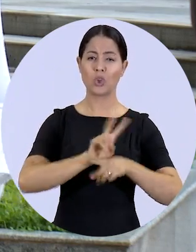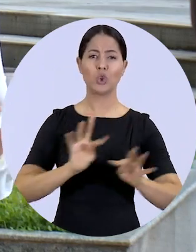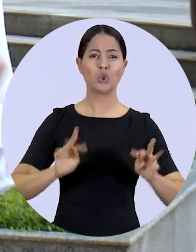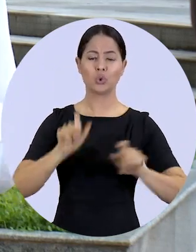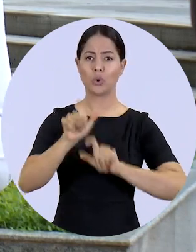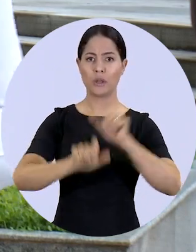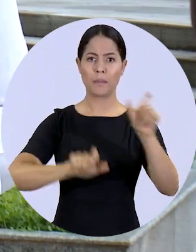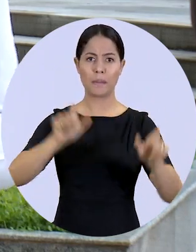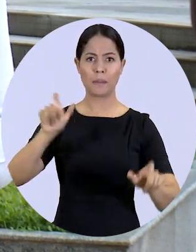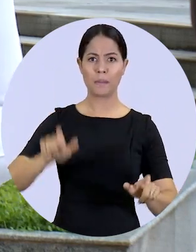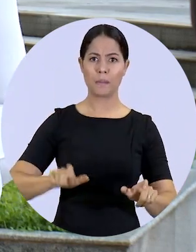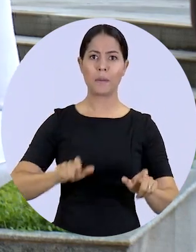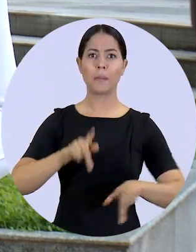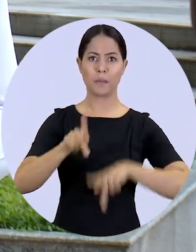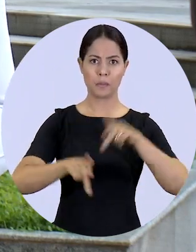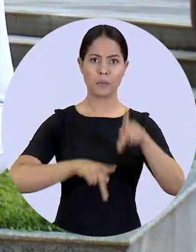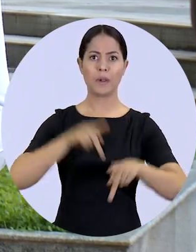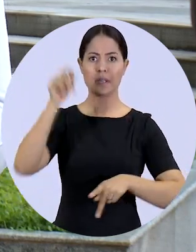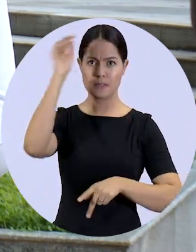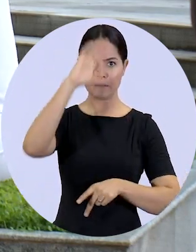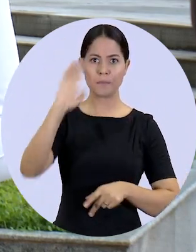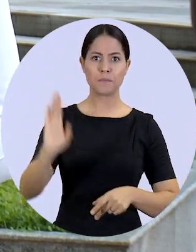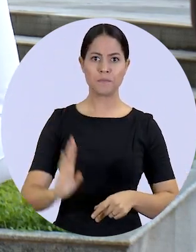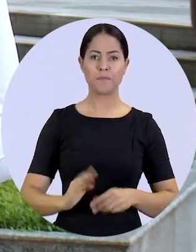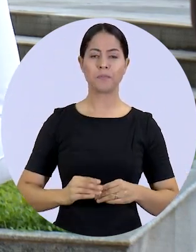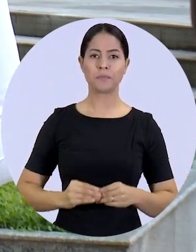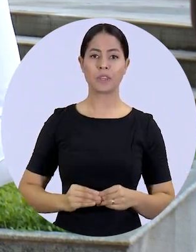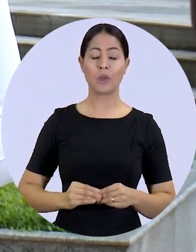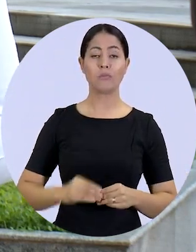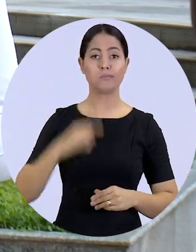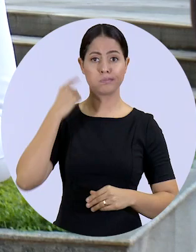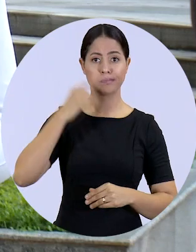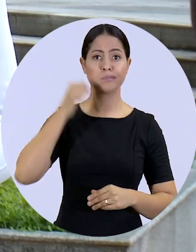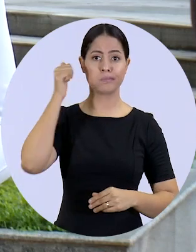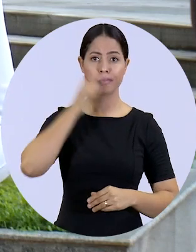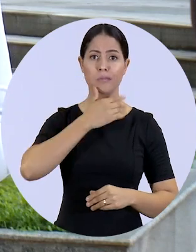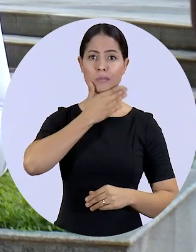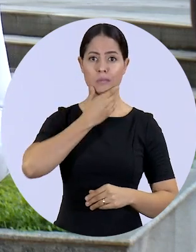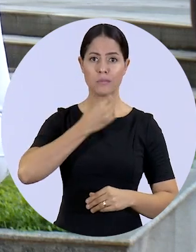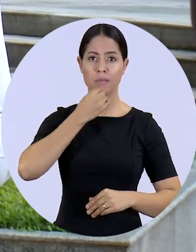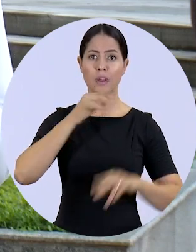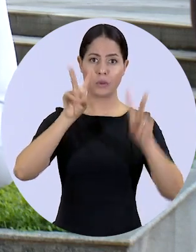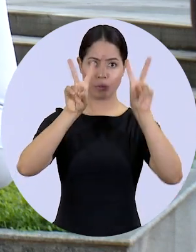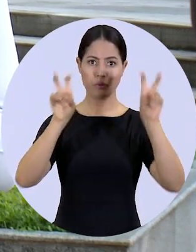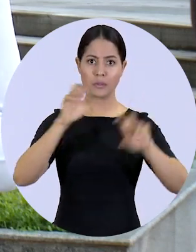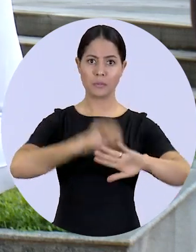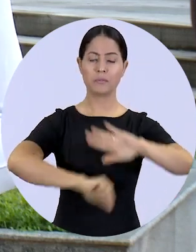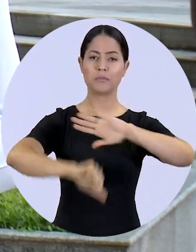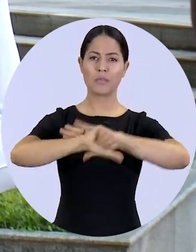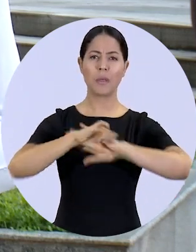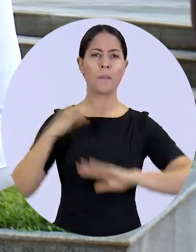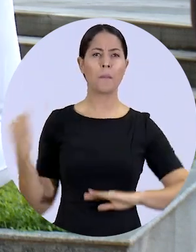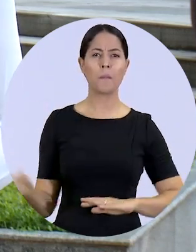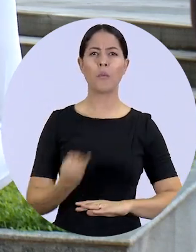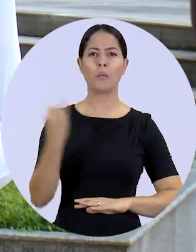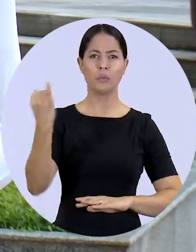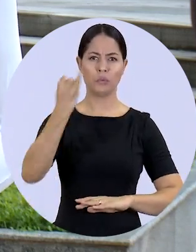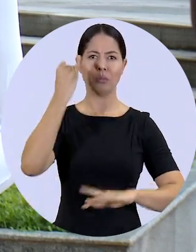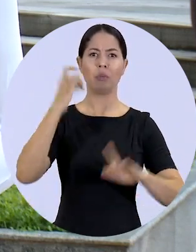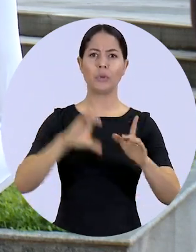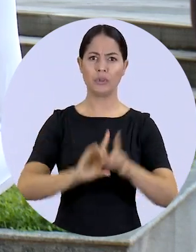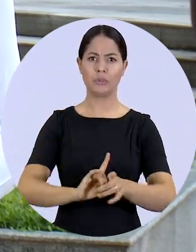de todos os cidadãos. O advogado, a advogada criminalista é essencial também para a democracia. É